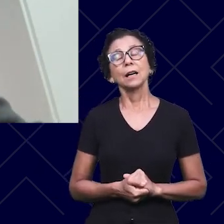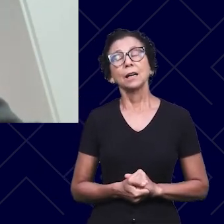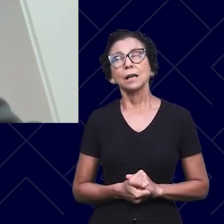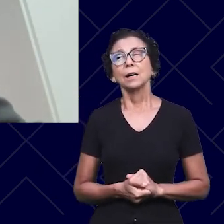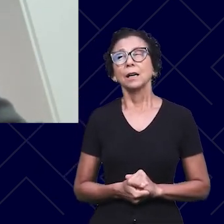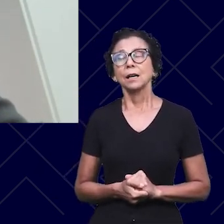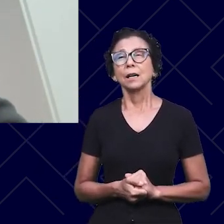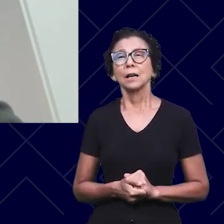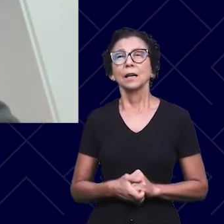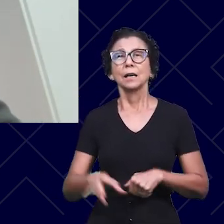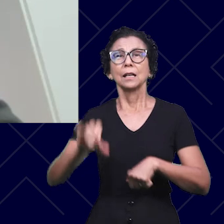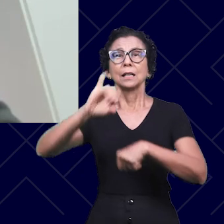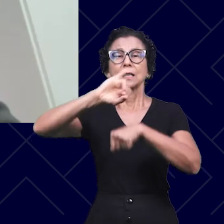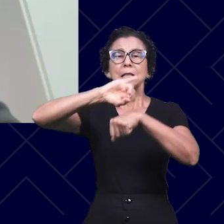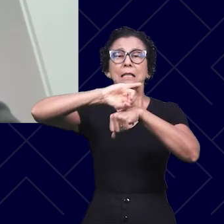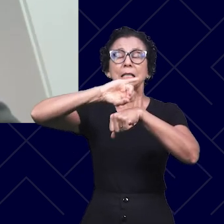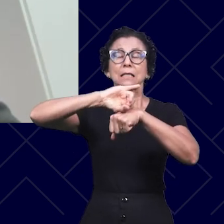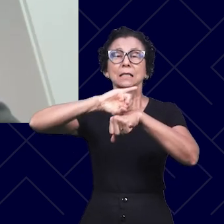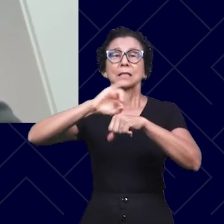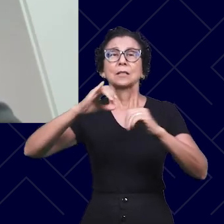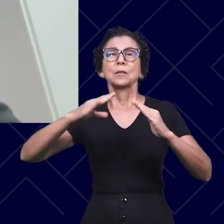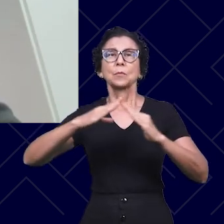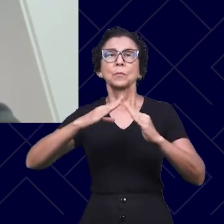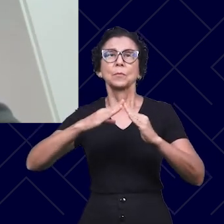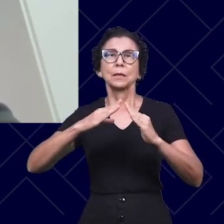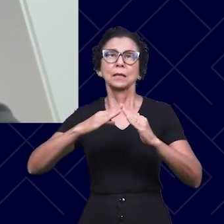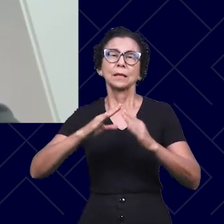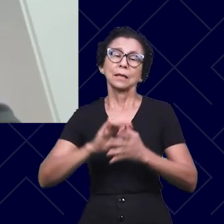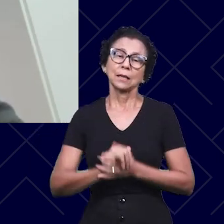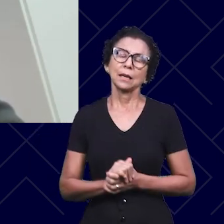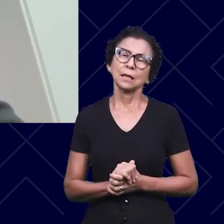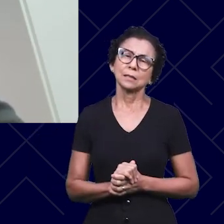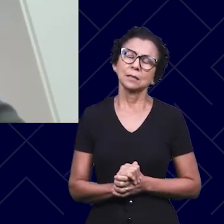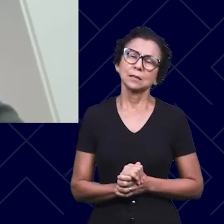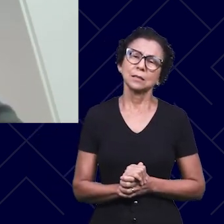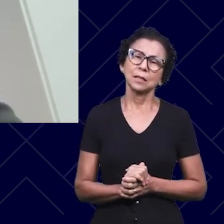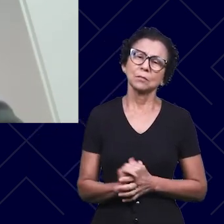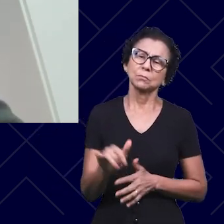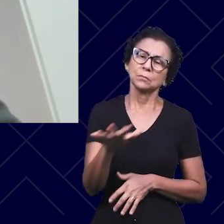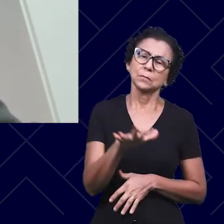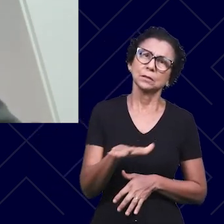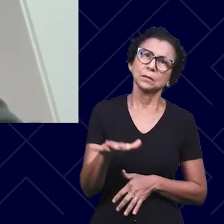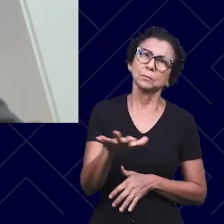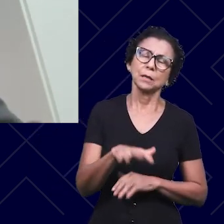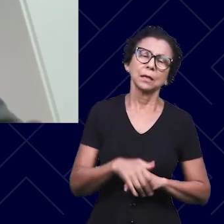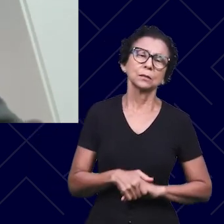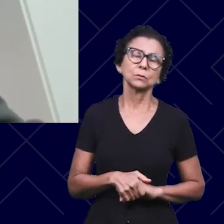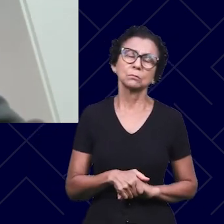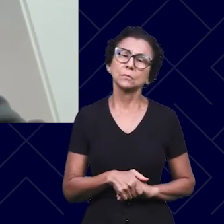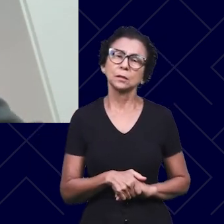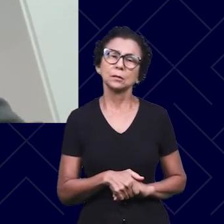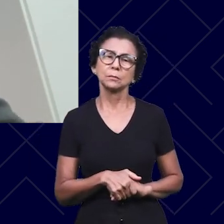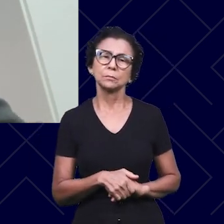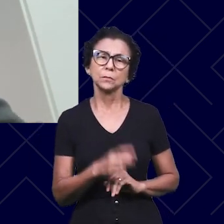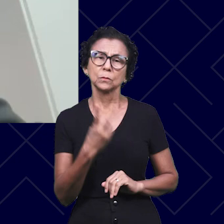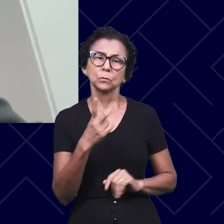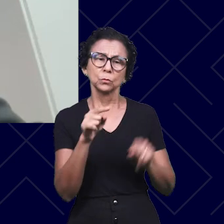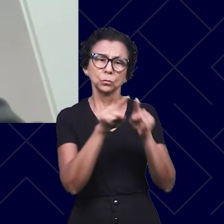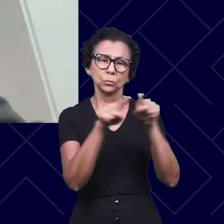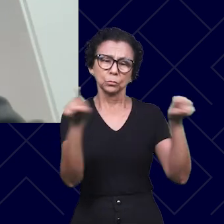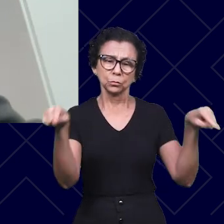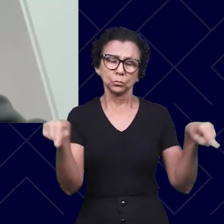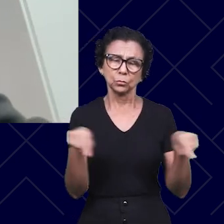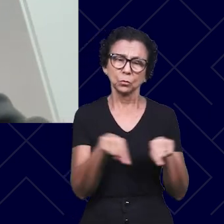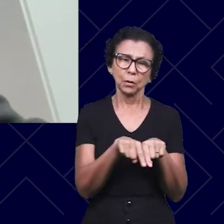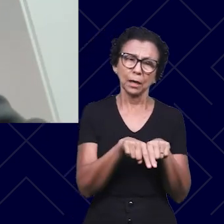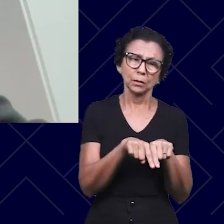2 quartos aqui em cima, né? Um seria para o meu filho, mas como ele não está ainda no quarto, e o outro era da minha filha. E eu